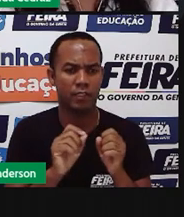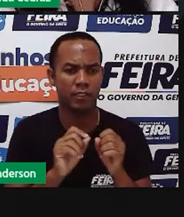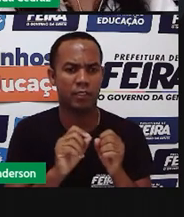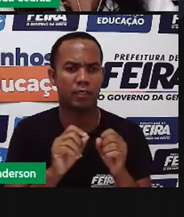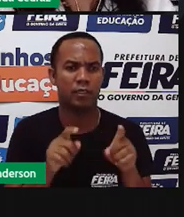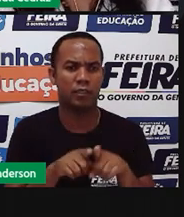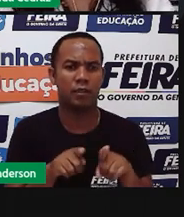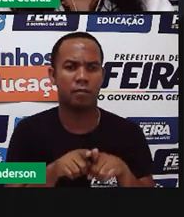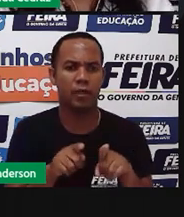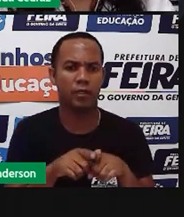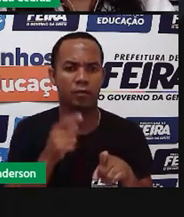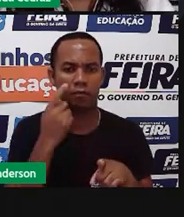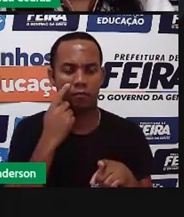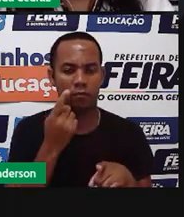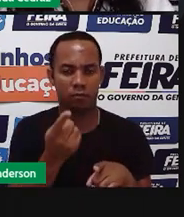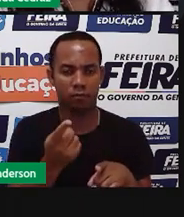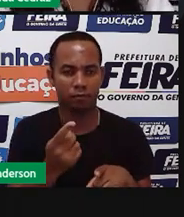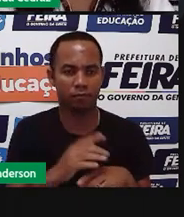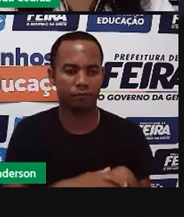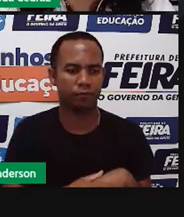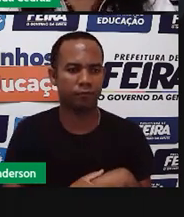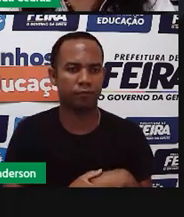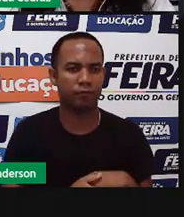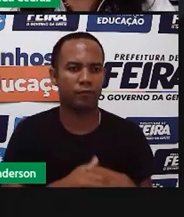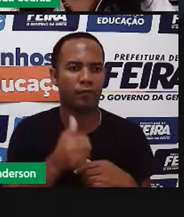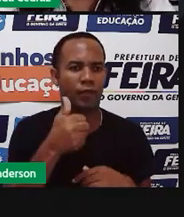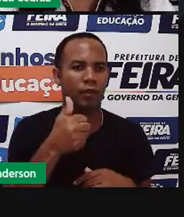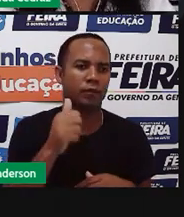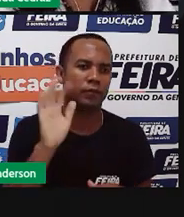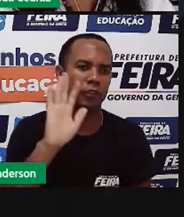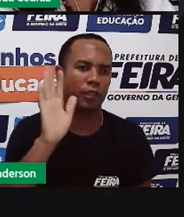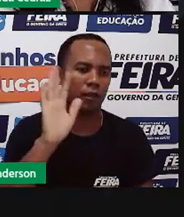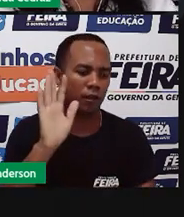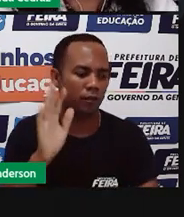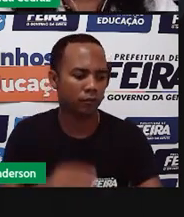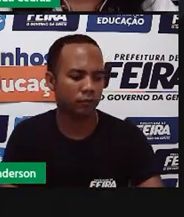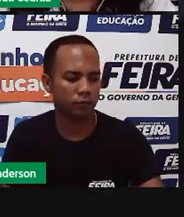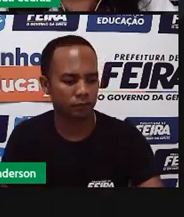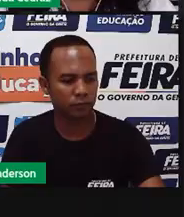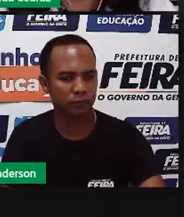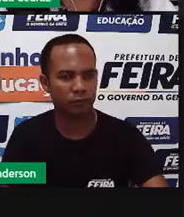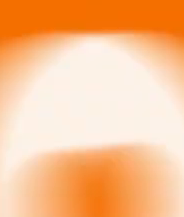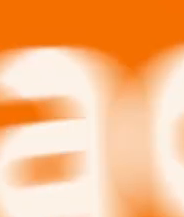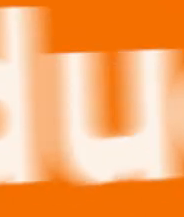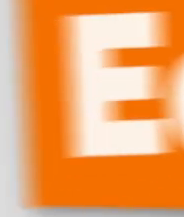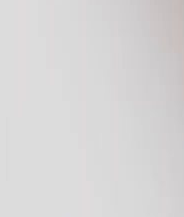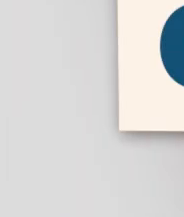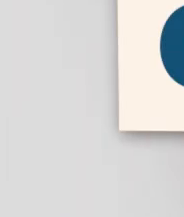aqui e coloca o resultado da sua experiência. Um beijo para você e até a próxima aula.